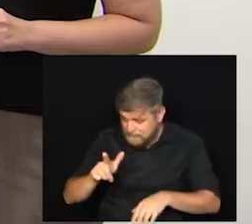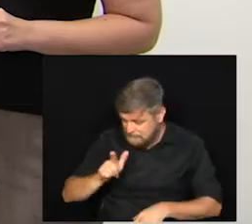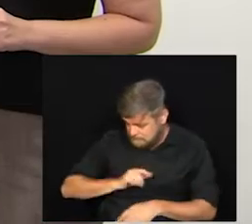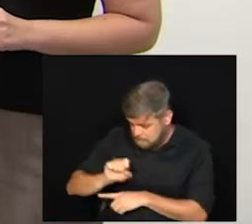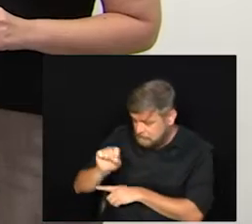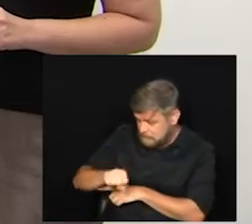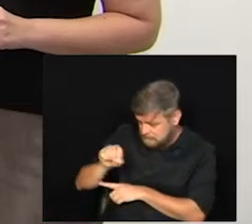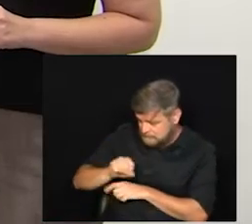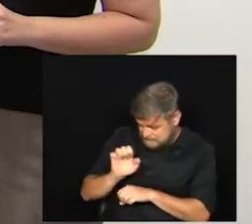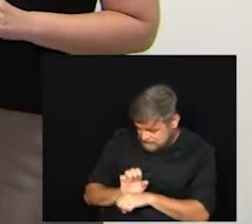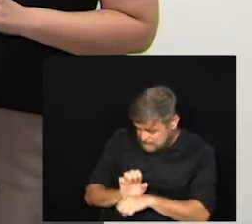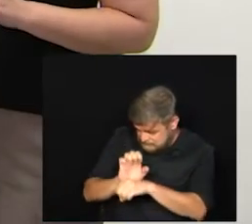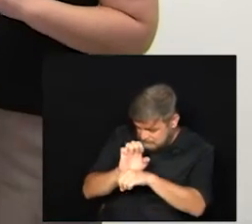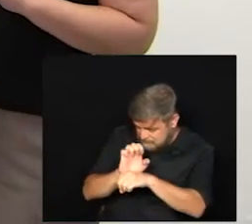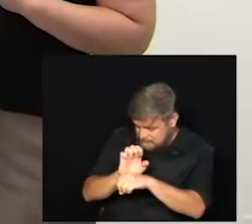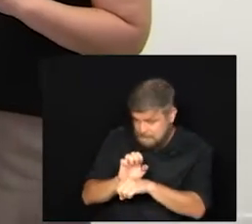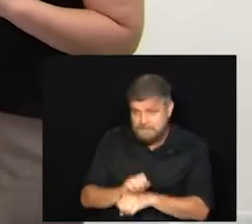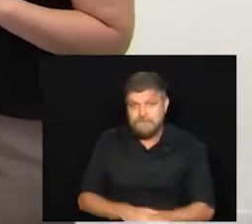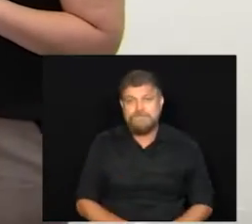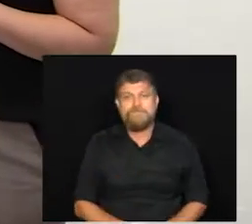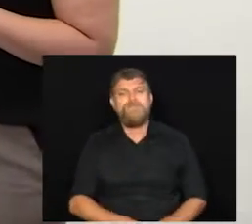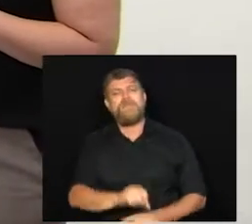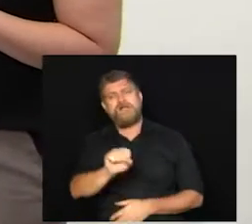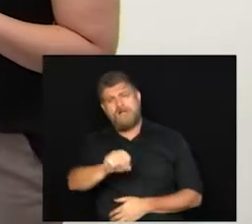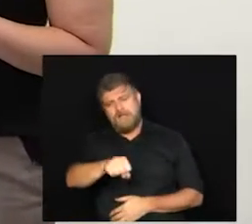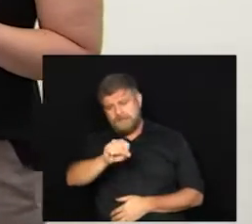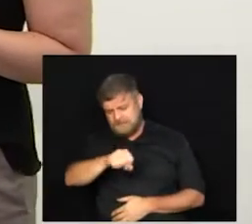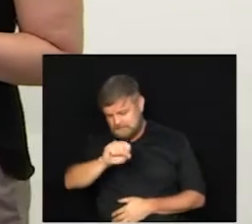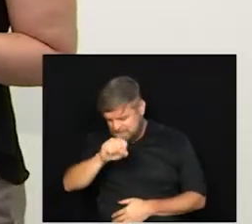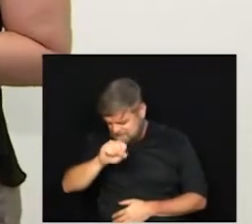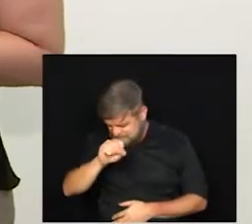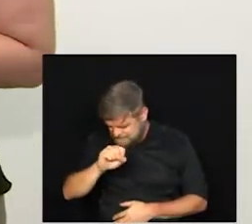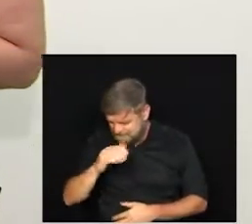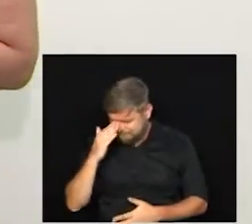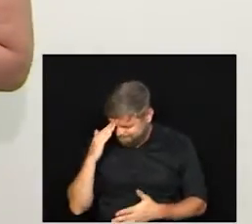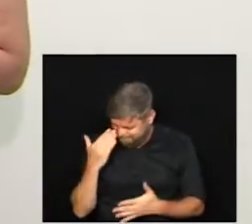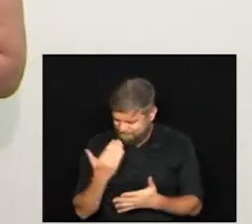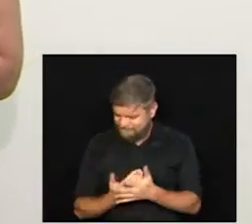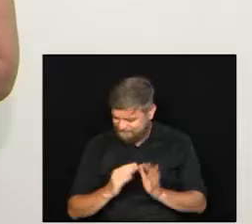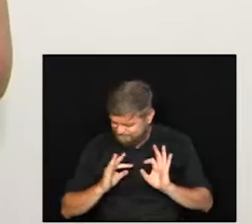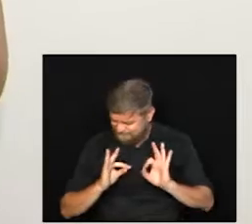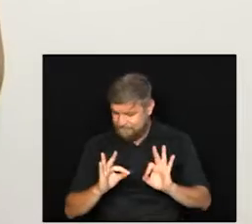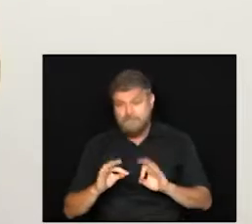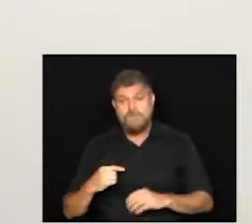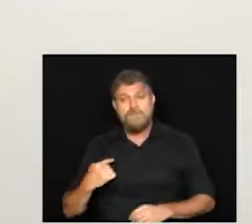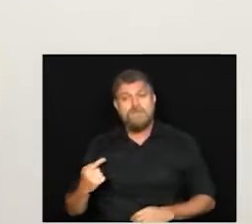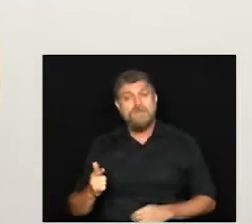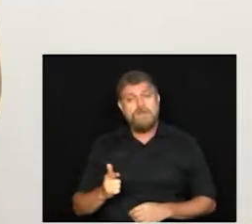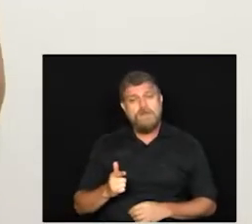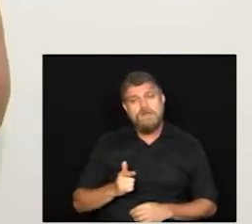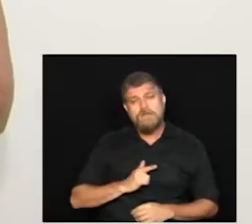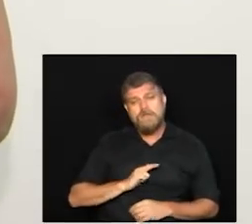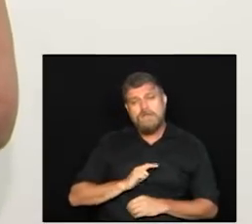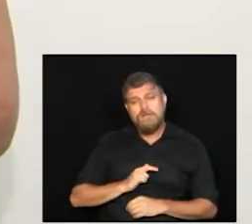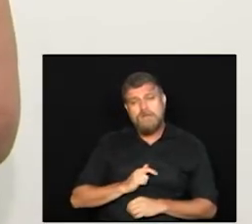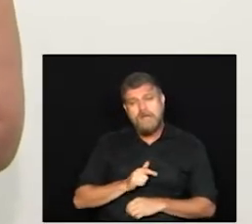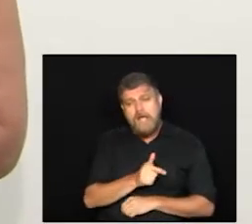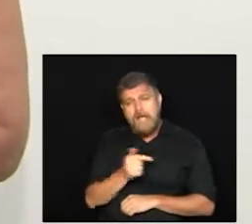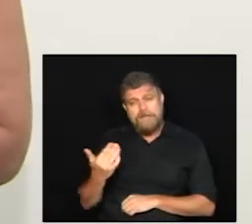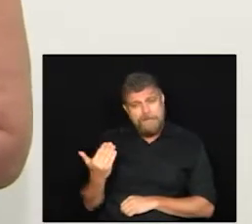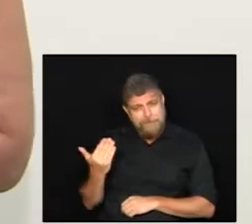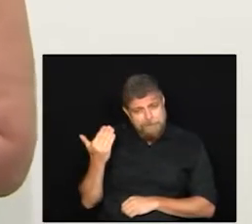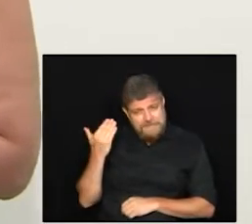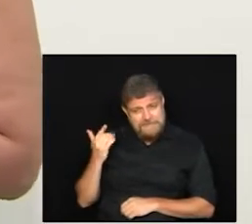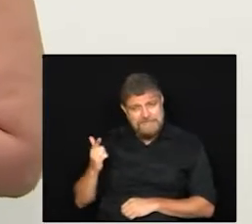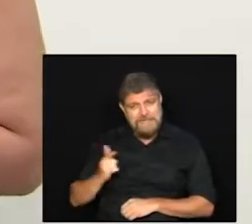uma esperança para esses jovens, né? Sim, com certeza. Nós tivemos a semana passada,